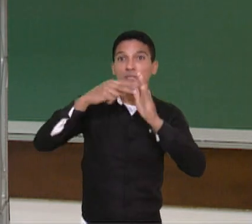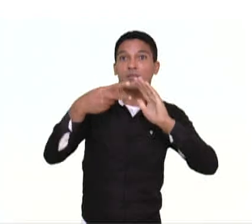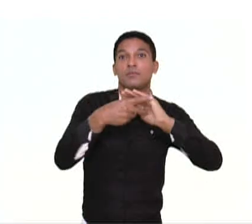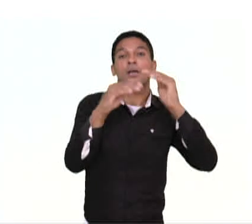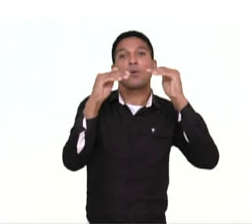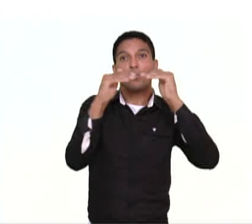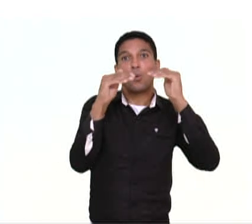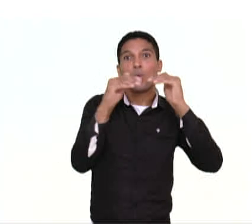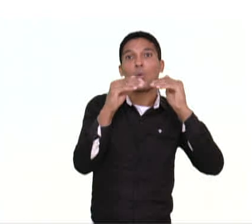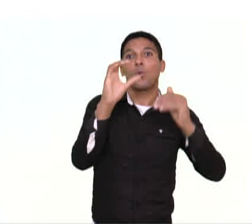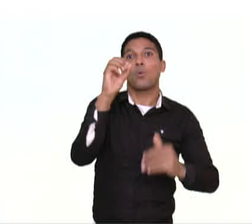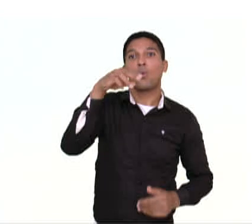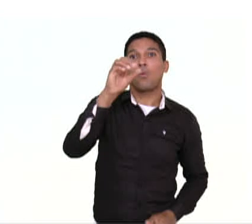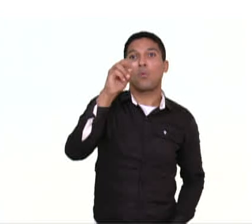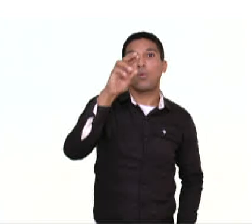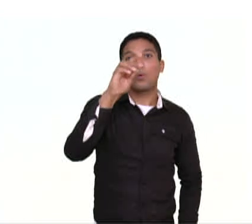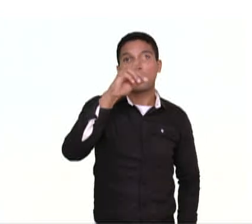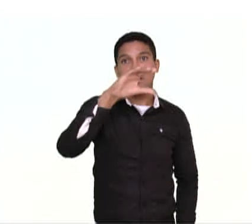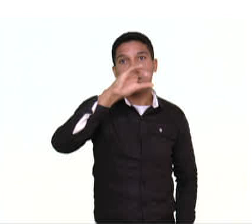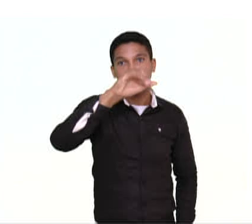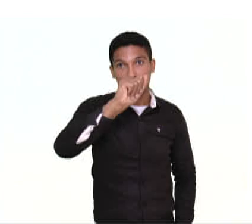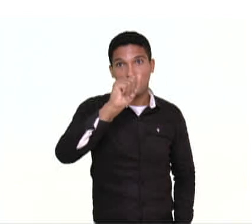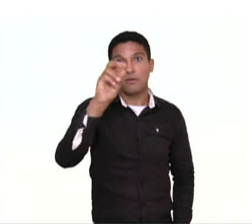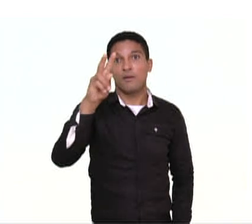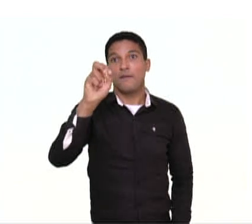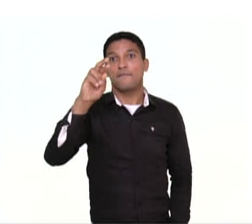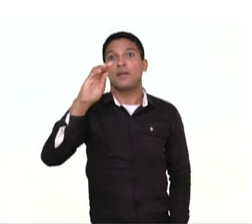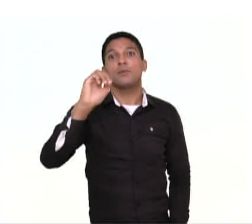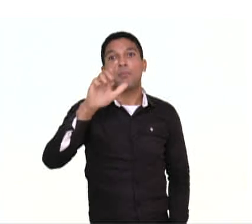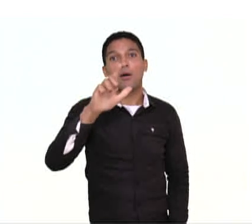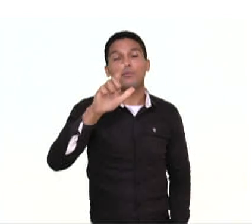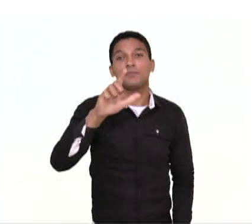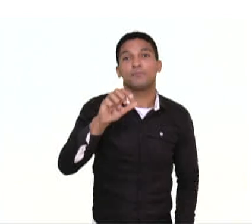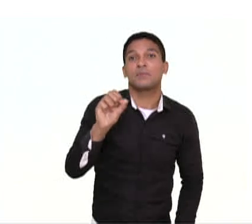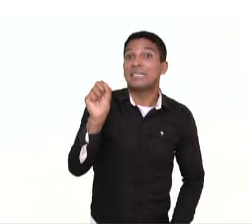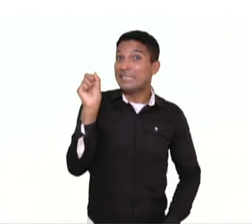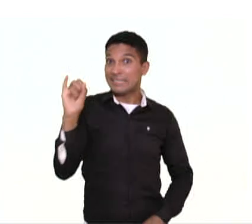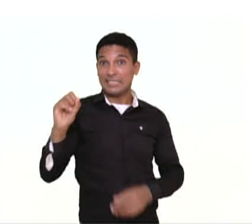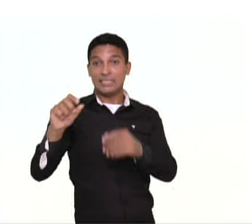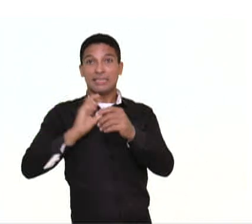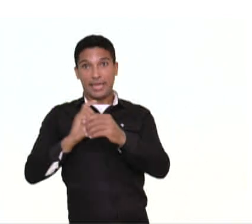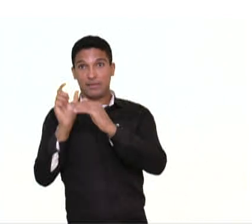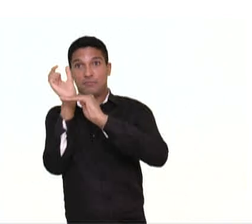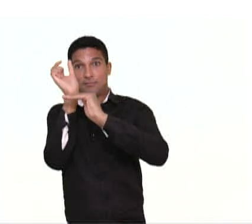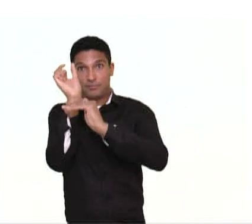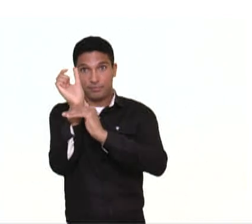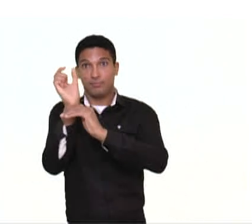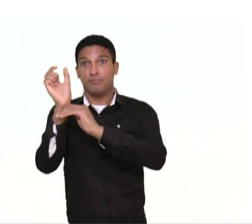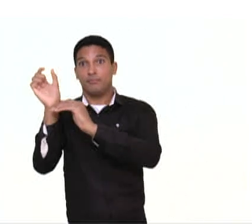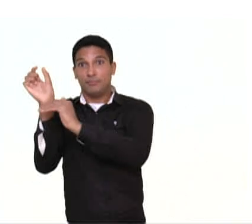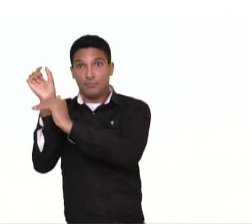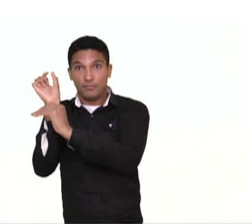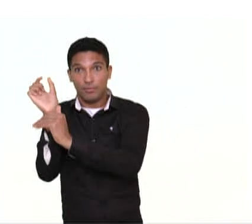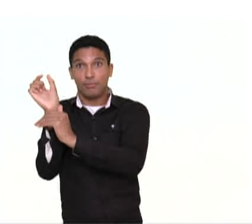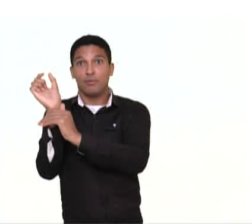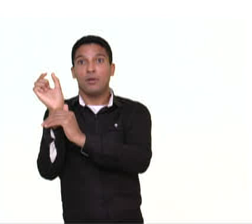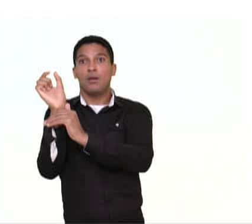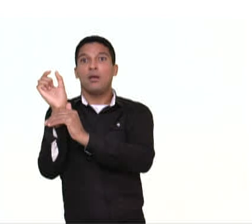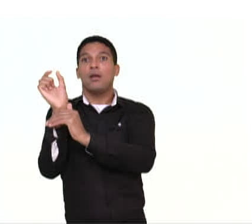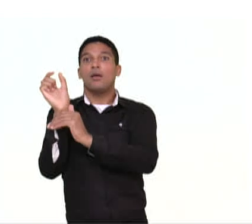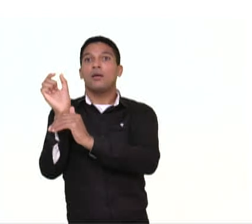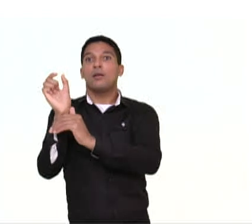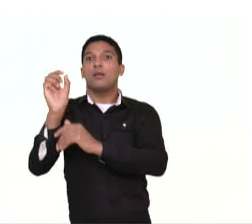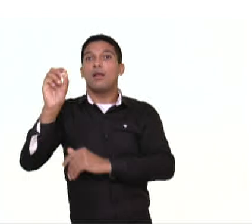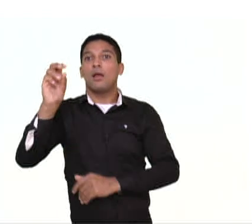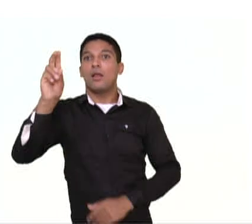só, temos lá a primeira alternativa, as meninas que estão mudando a escola. A segunda, as meninas que estão mudando a escola. Opa,